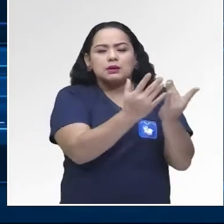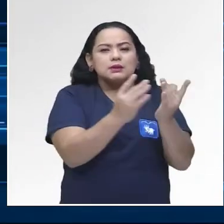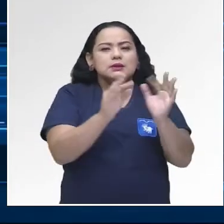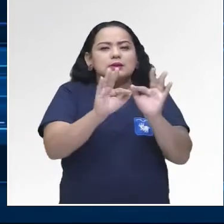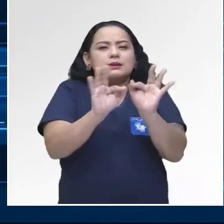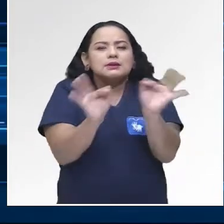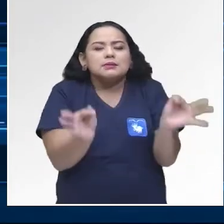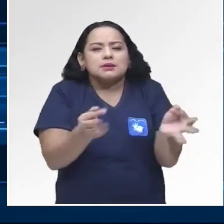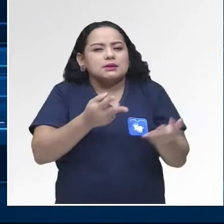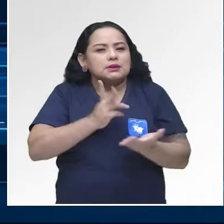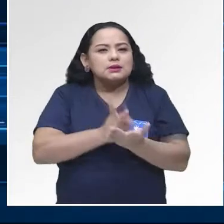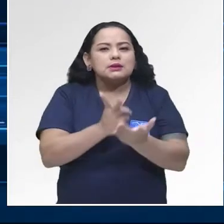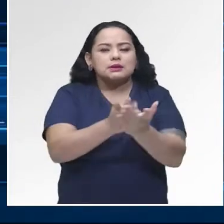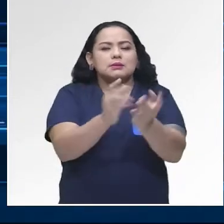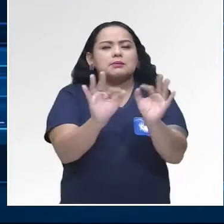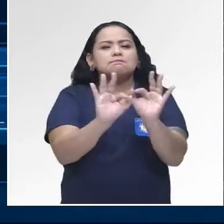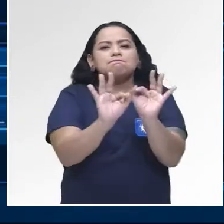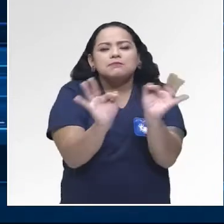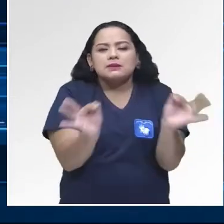simplista. Simples.